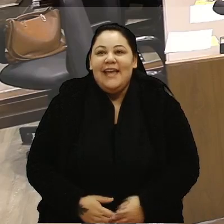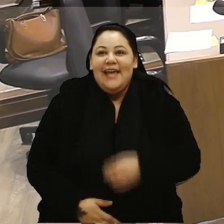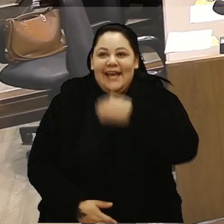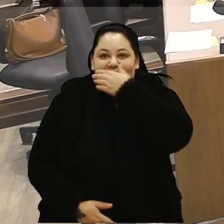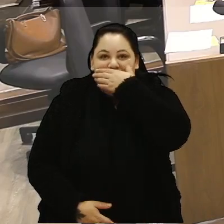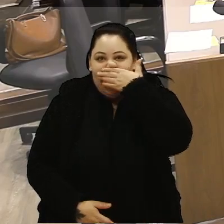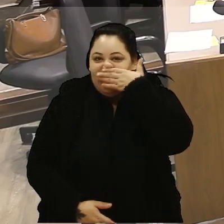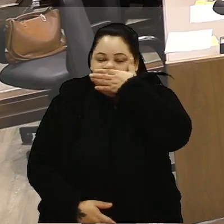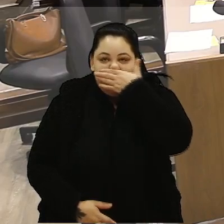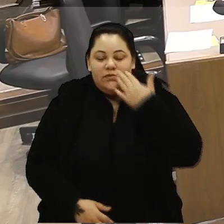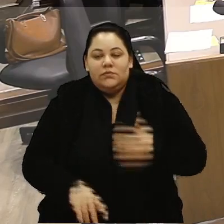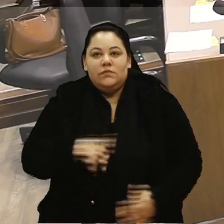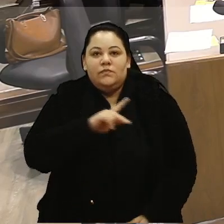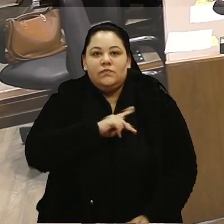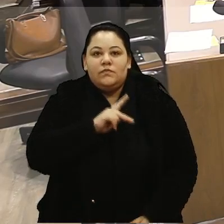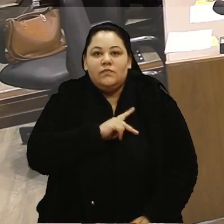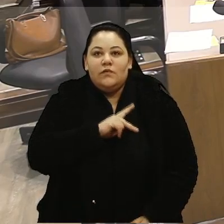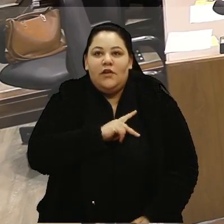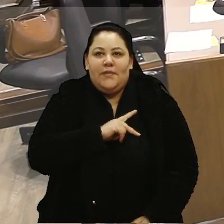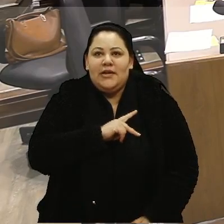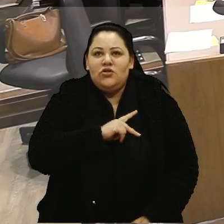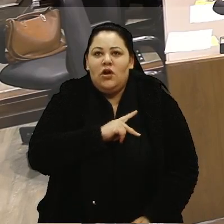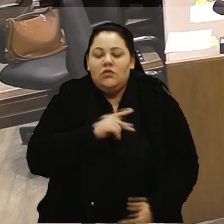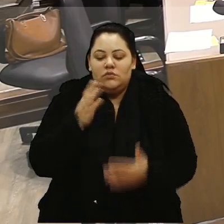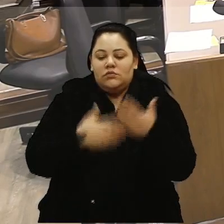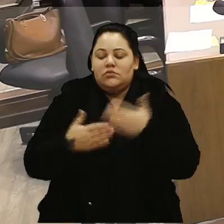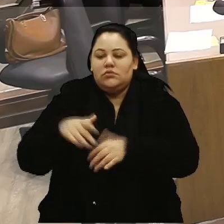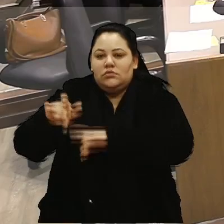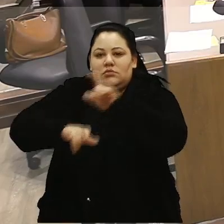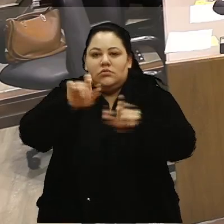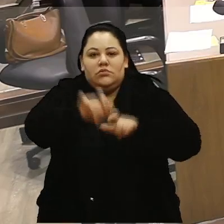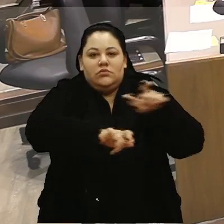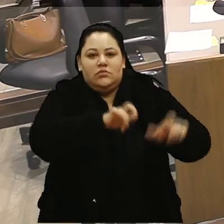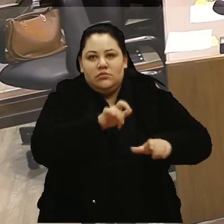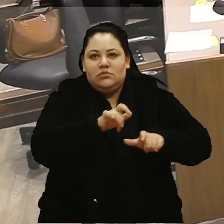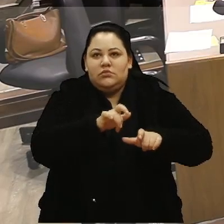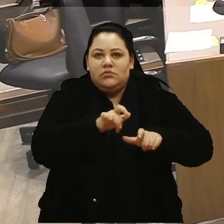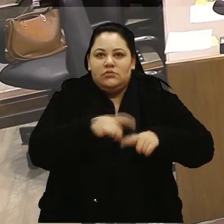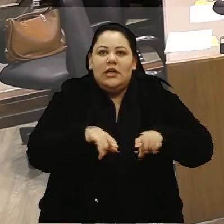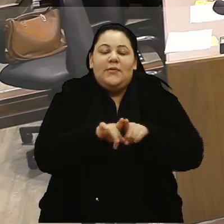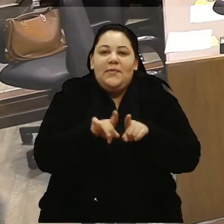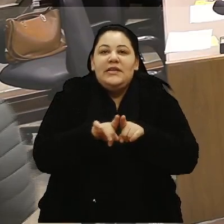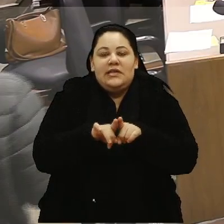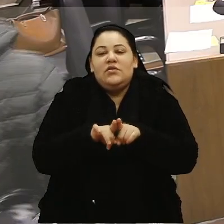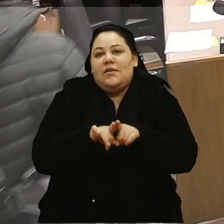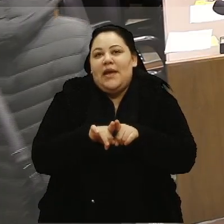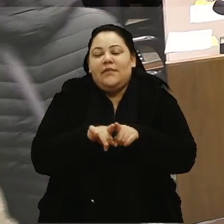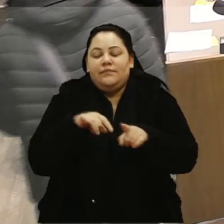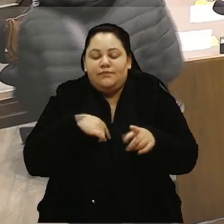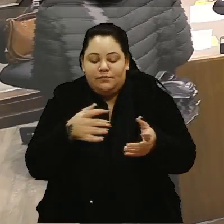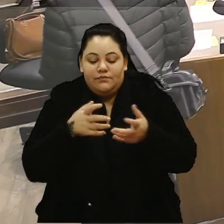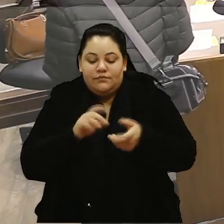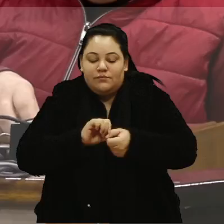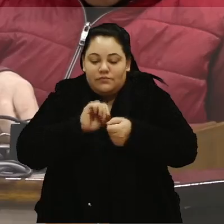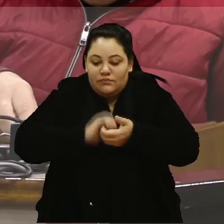Senhor presidente, nobres pares, bom dia a todos. Hoje eu quero fazer um voto de pesar.